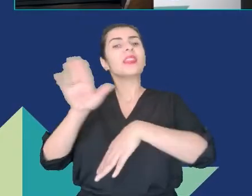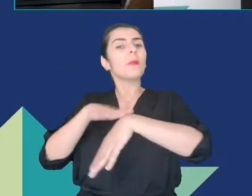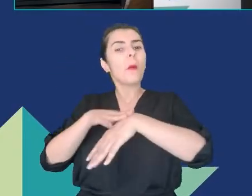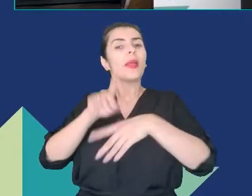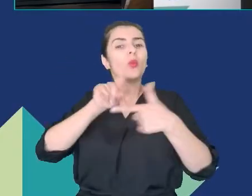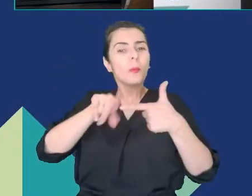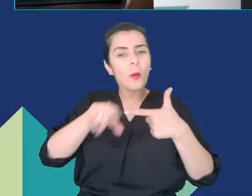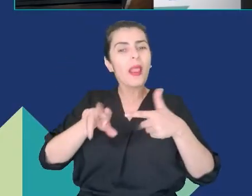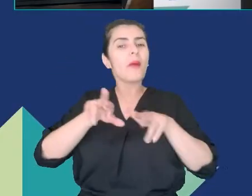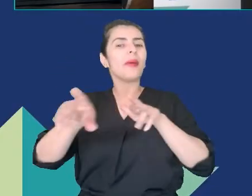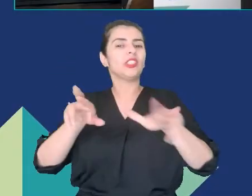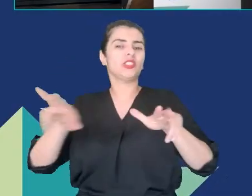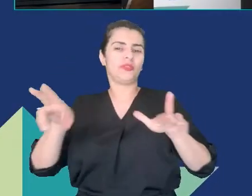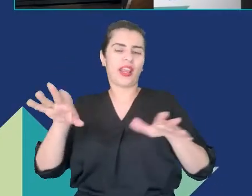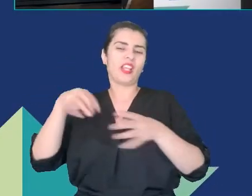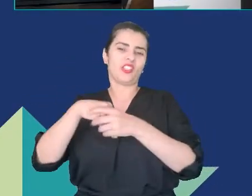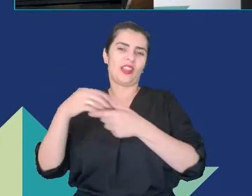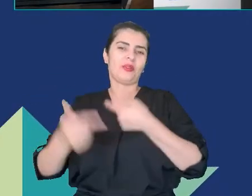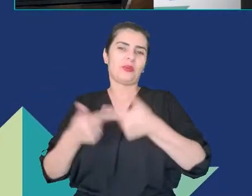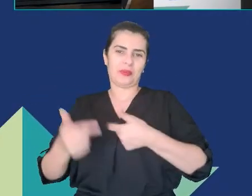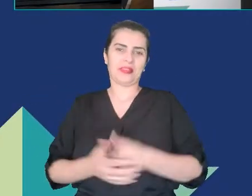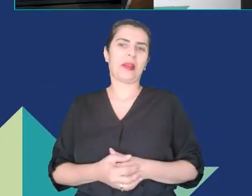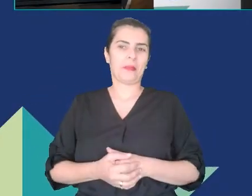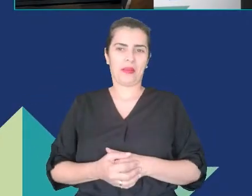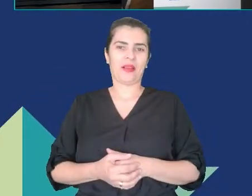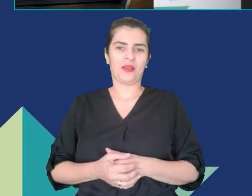das nossas operações. Tá?